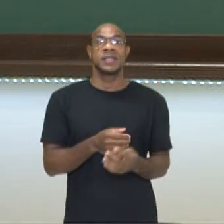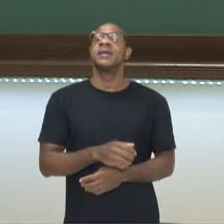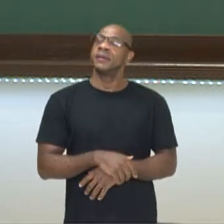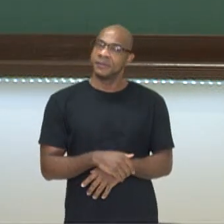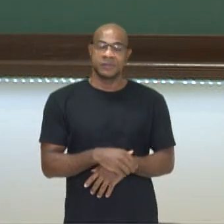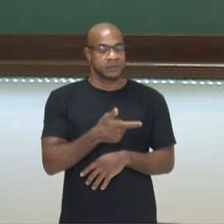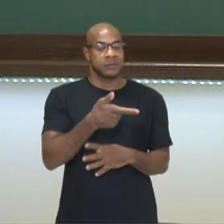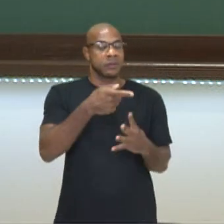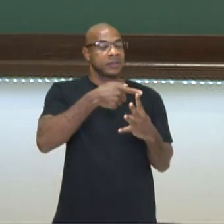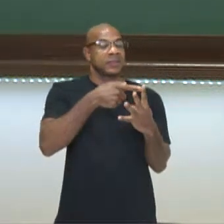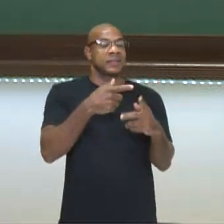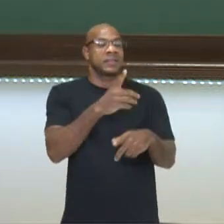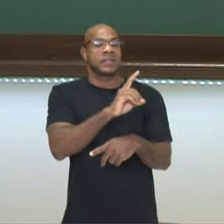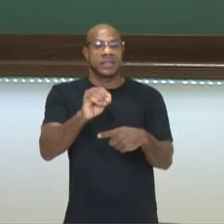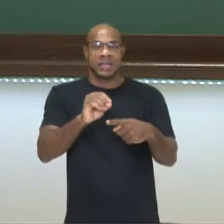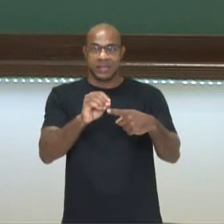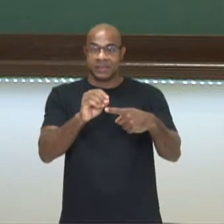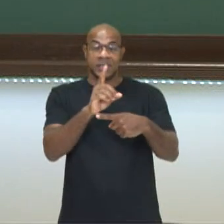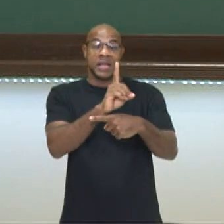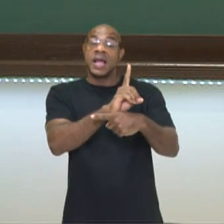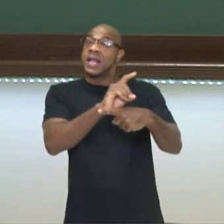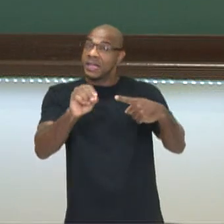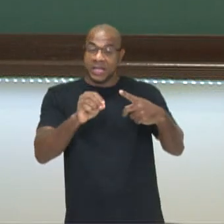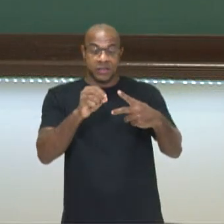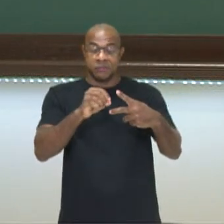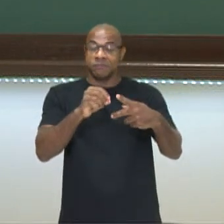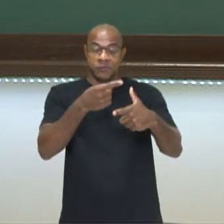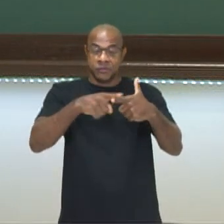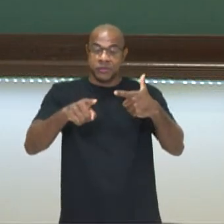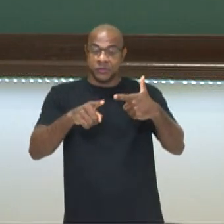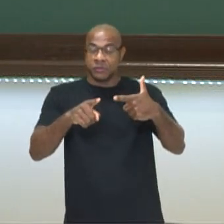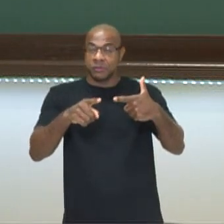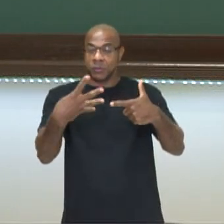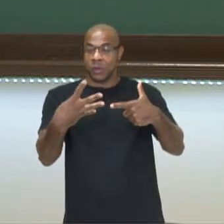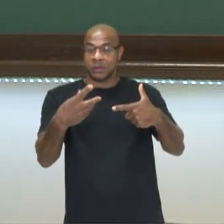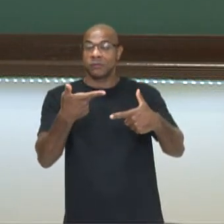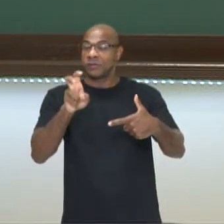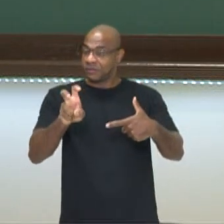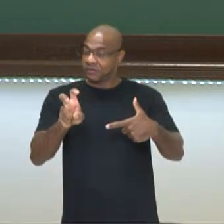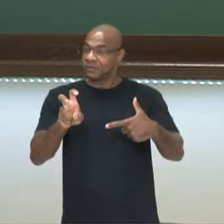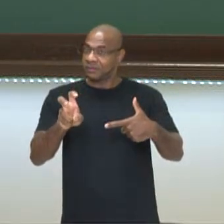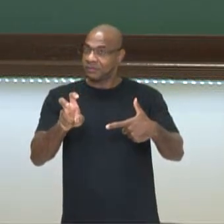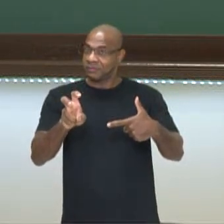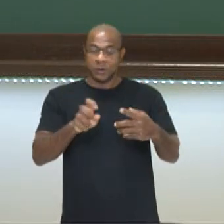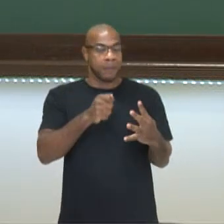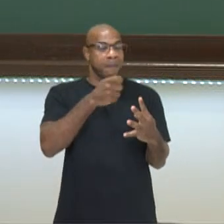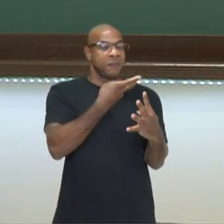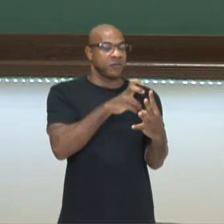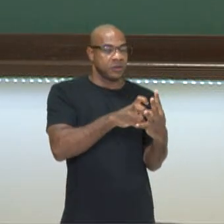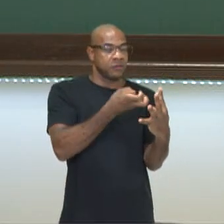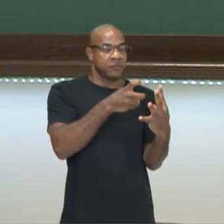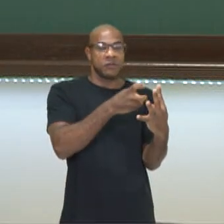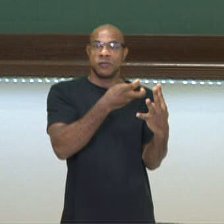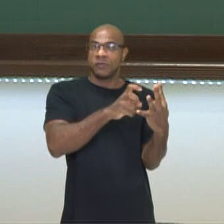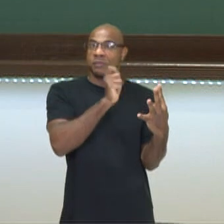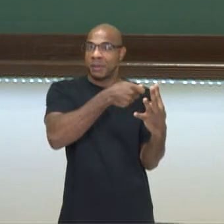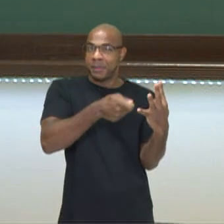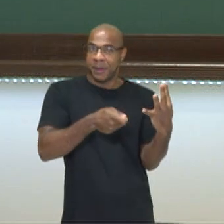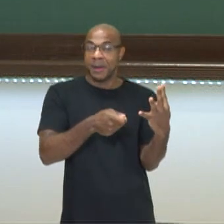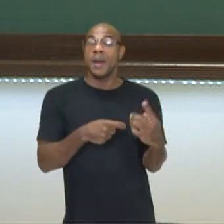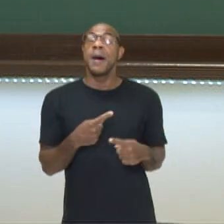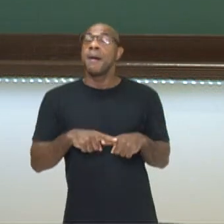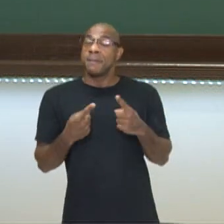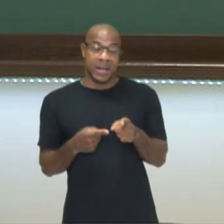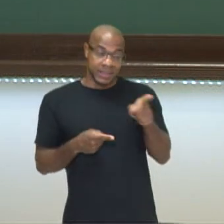4 é 25. Então, cada parcela é R$25. Só que o banco, ele merece receber um valor, né, um lucro,